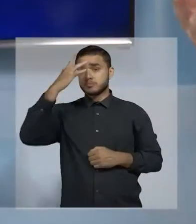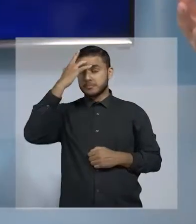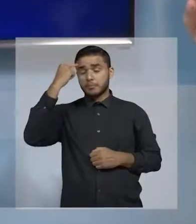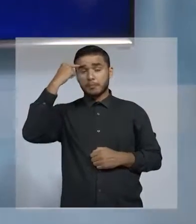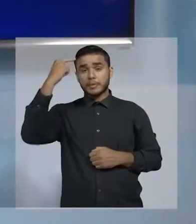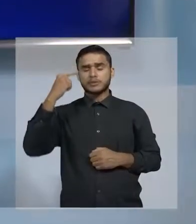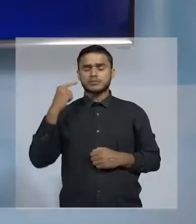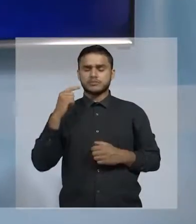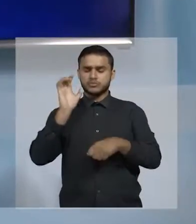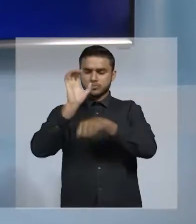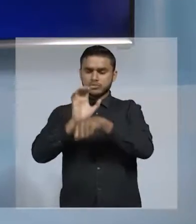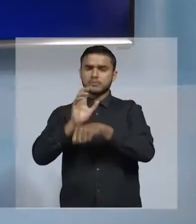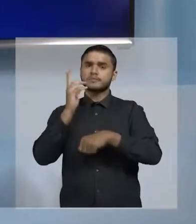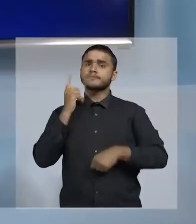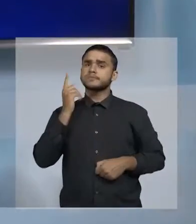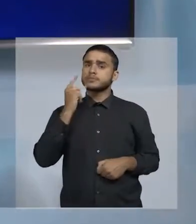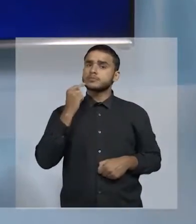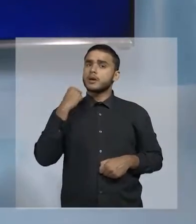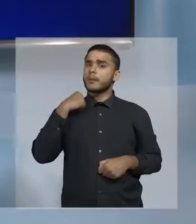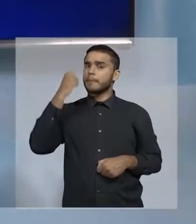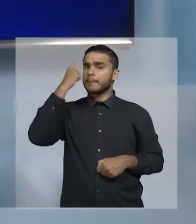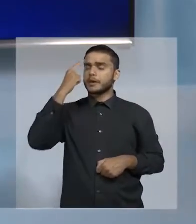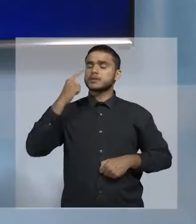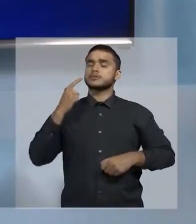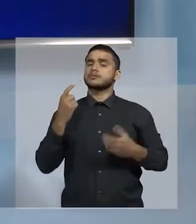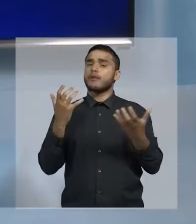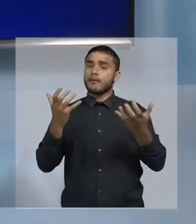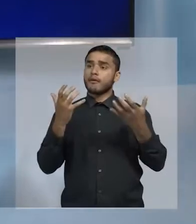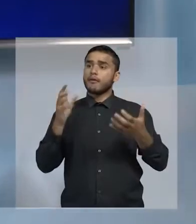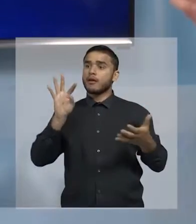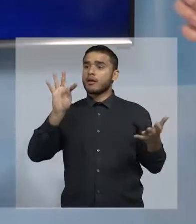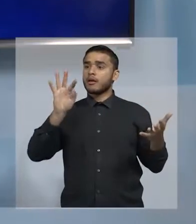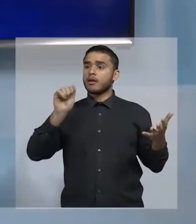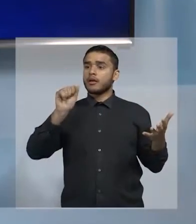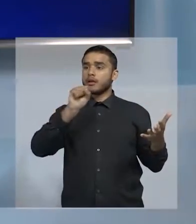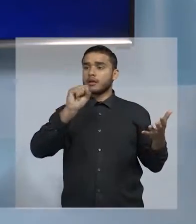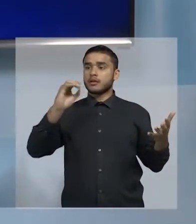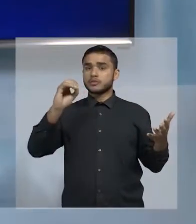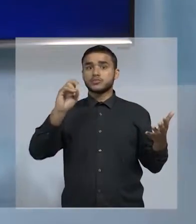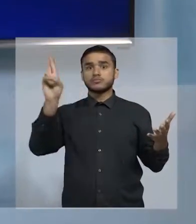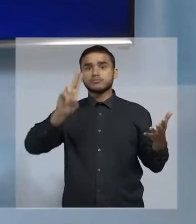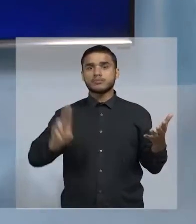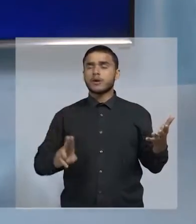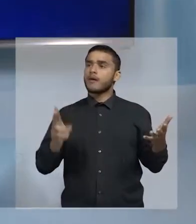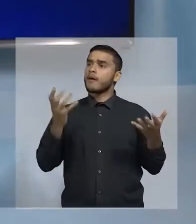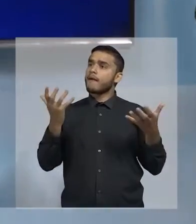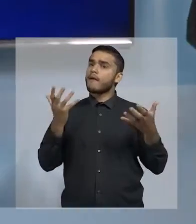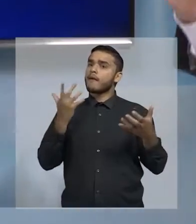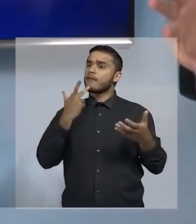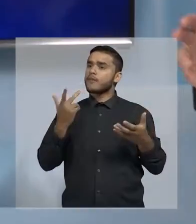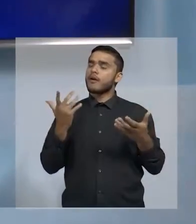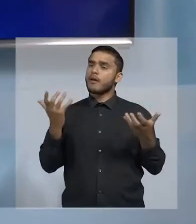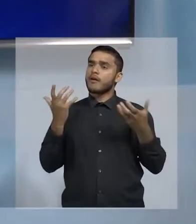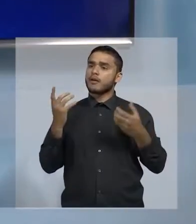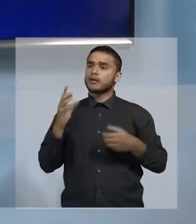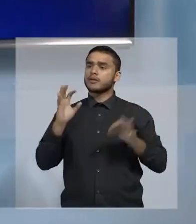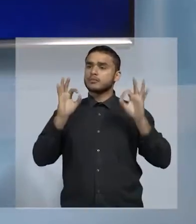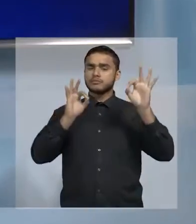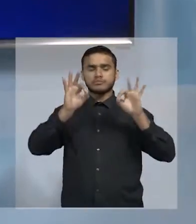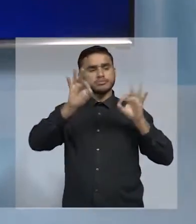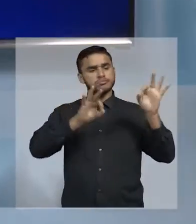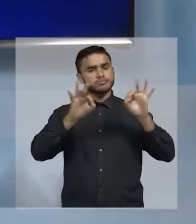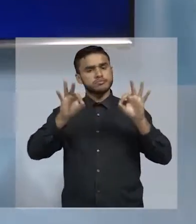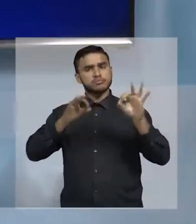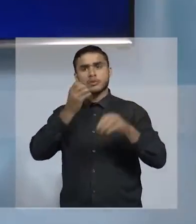consciente coletivo dos cearenses, ainda o Tasso como aquela figura austera, que fez um bom governo,